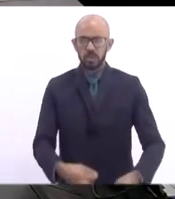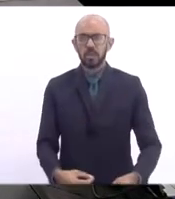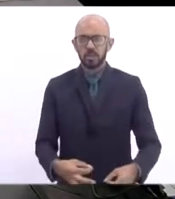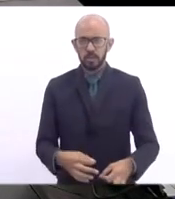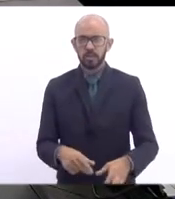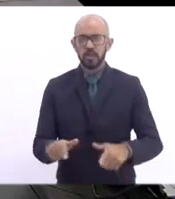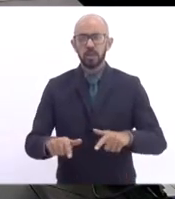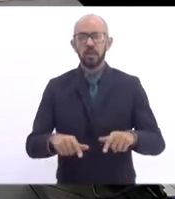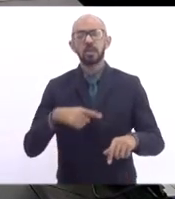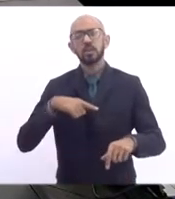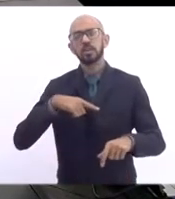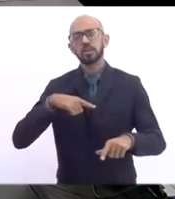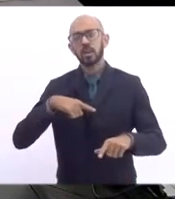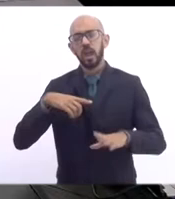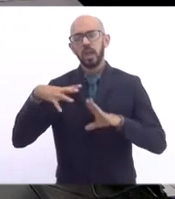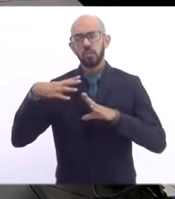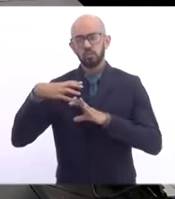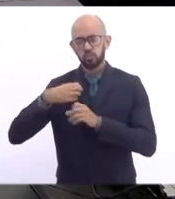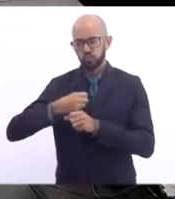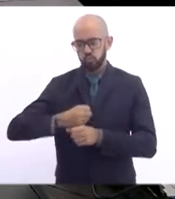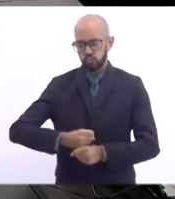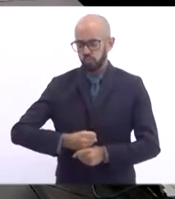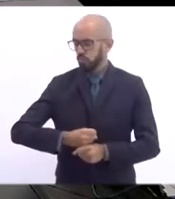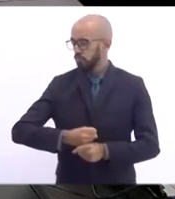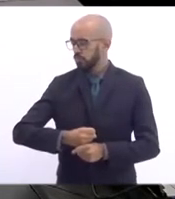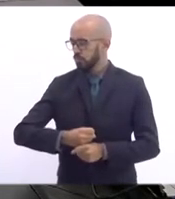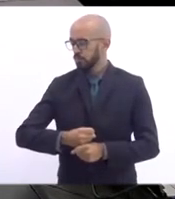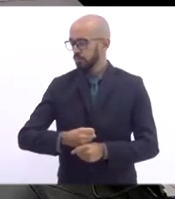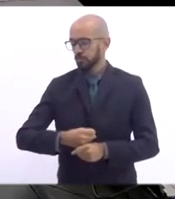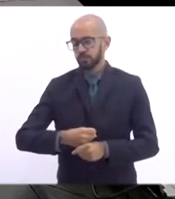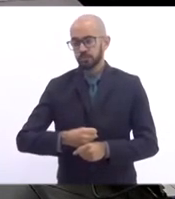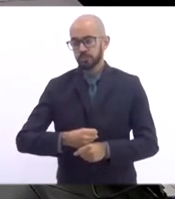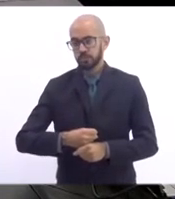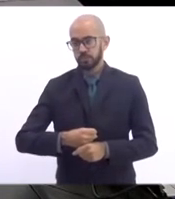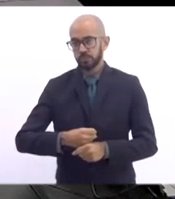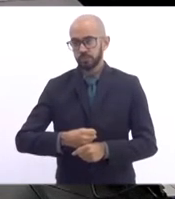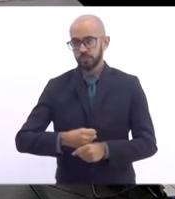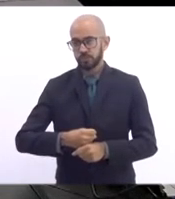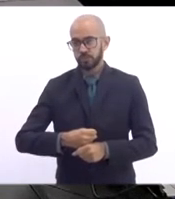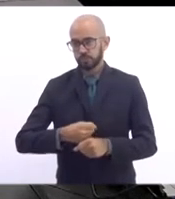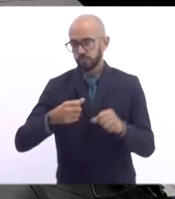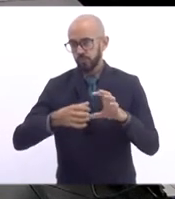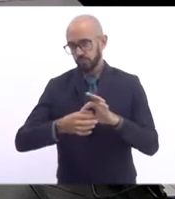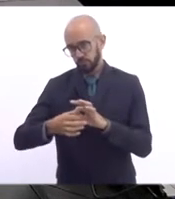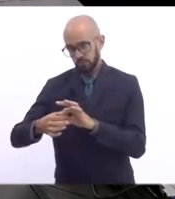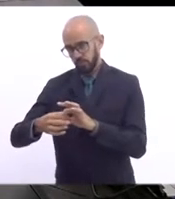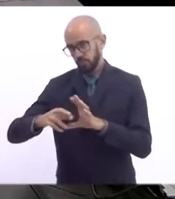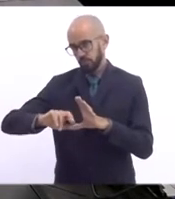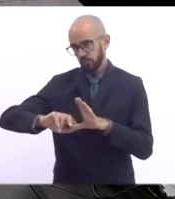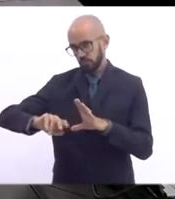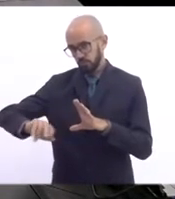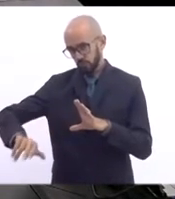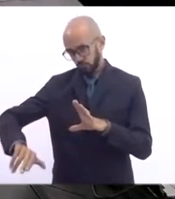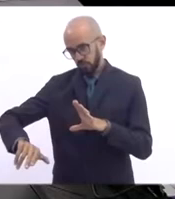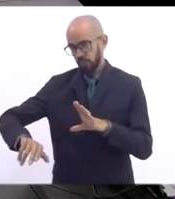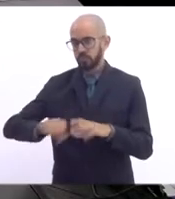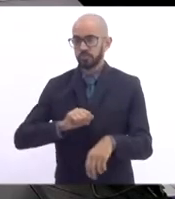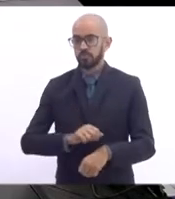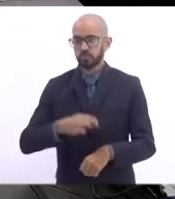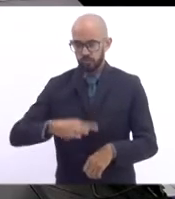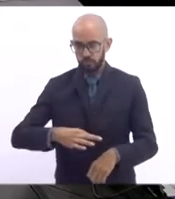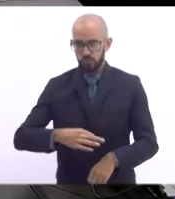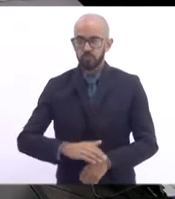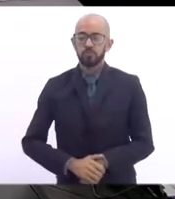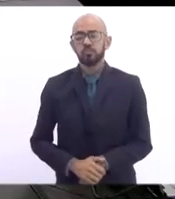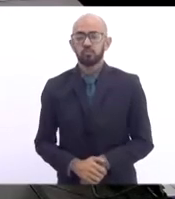com composições em cenários variados não sim